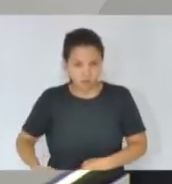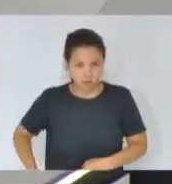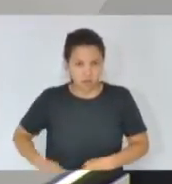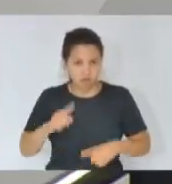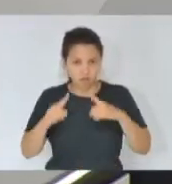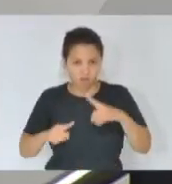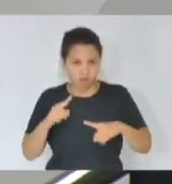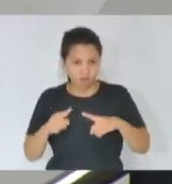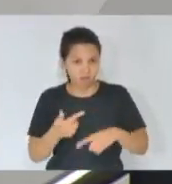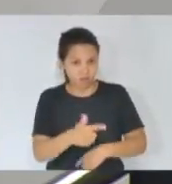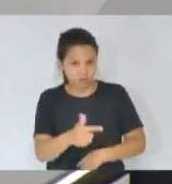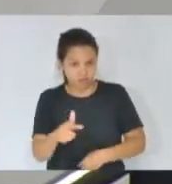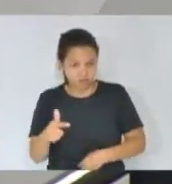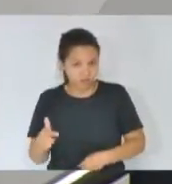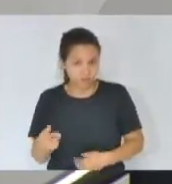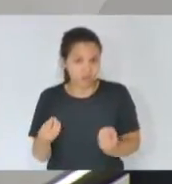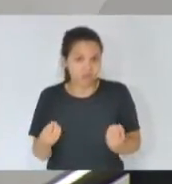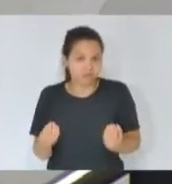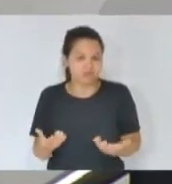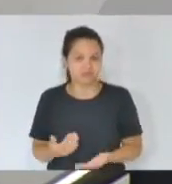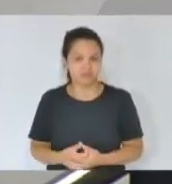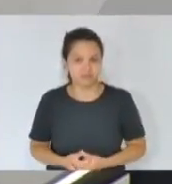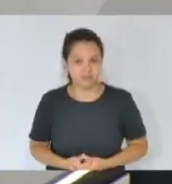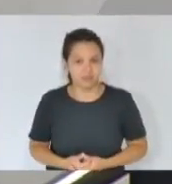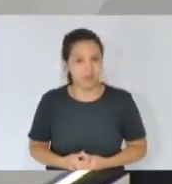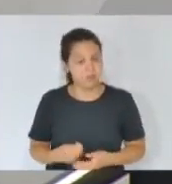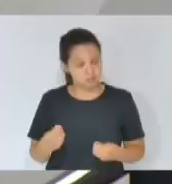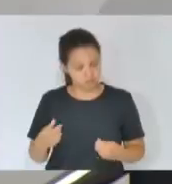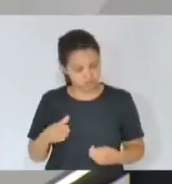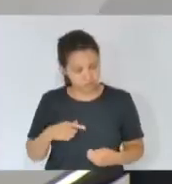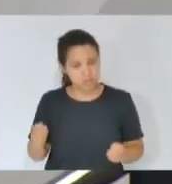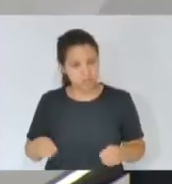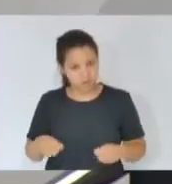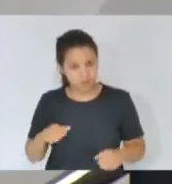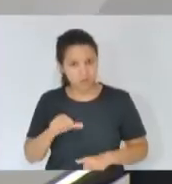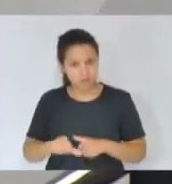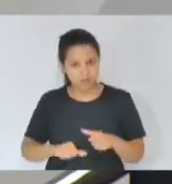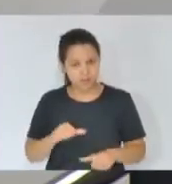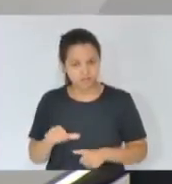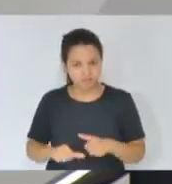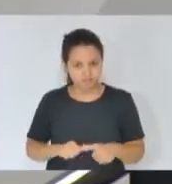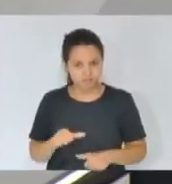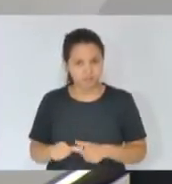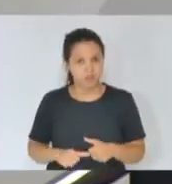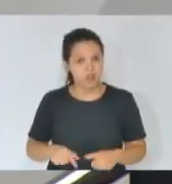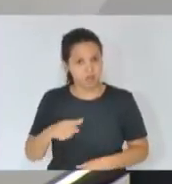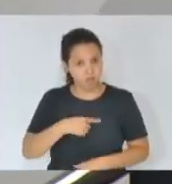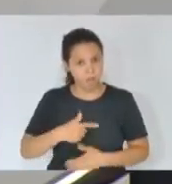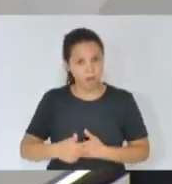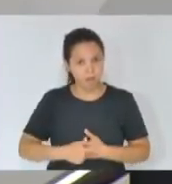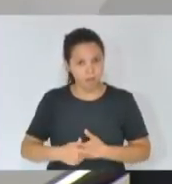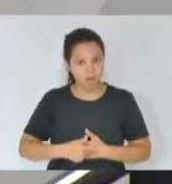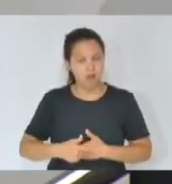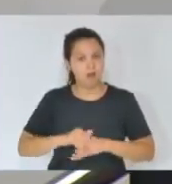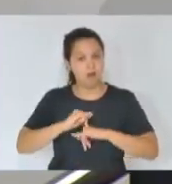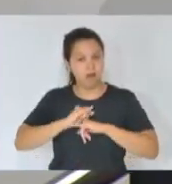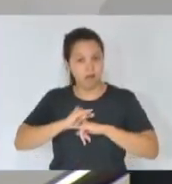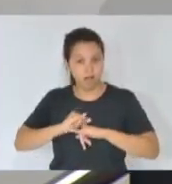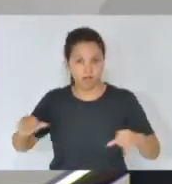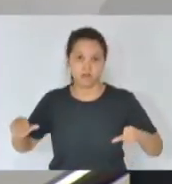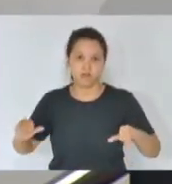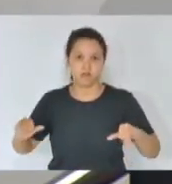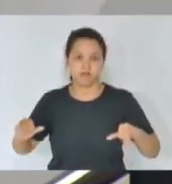E dá tempo de mudar. Dá tempo de mudar, senhores deputados. Nosso papel é alertar e a gente está fazendo um alerta. Daqui a